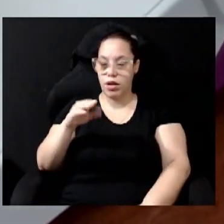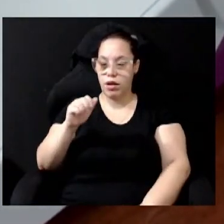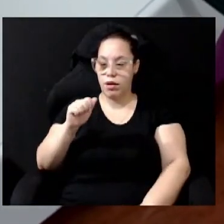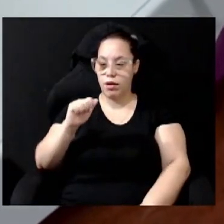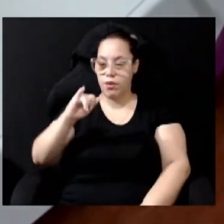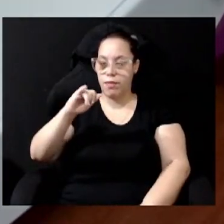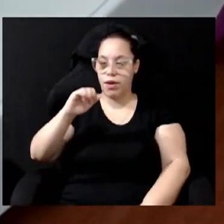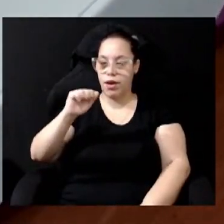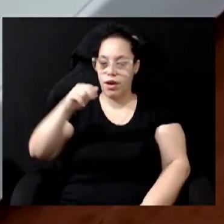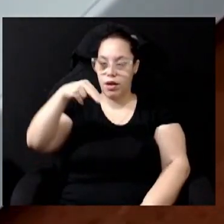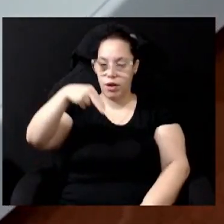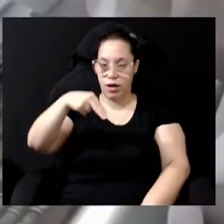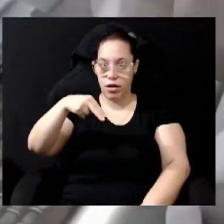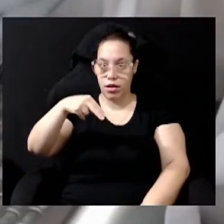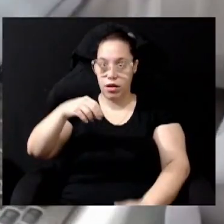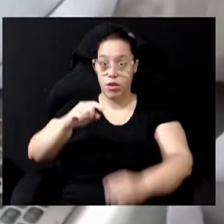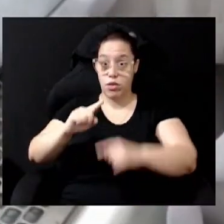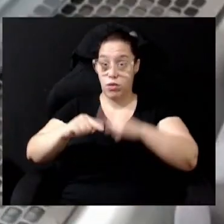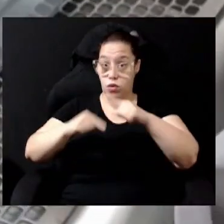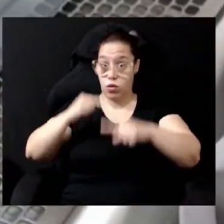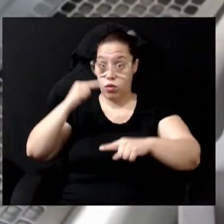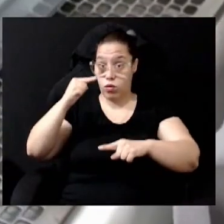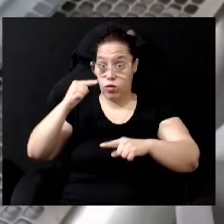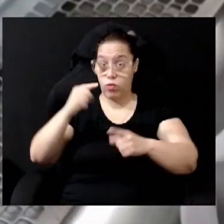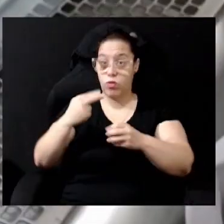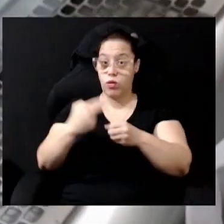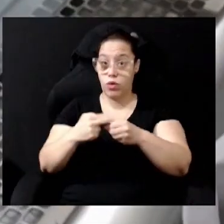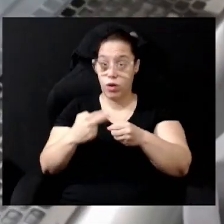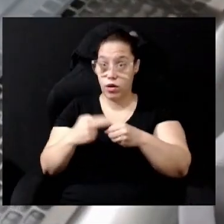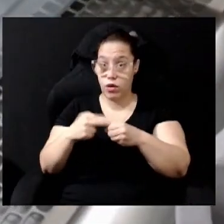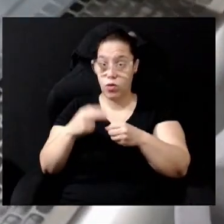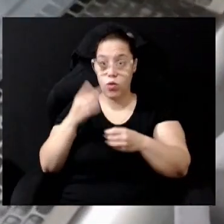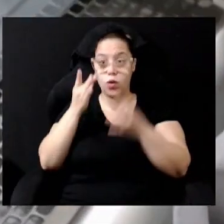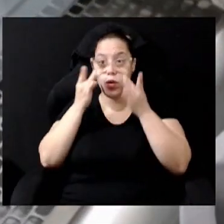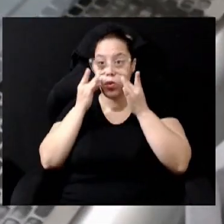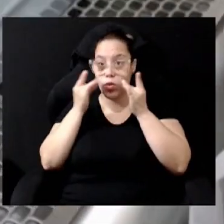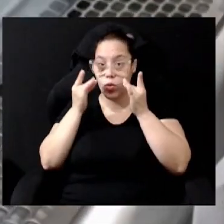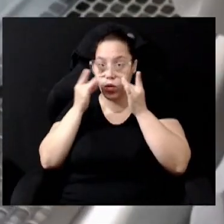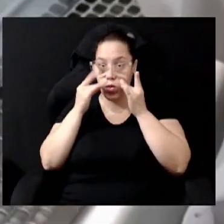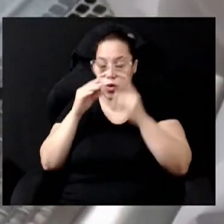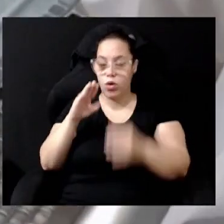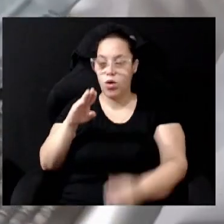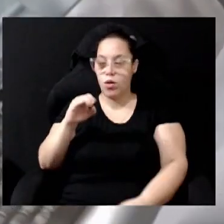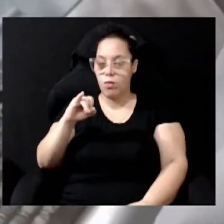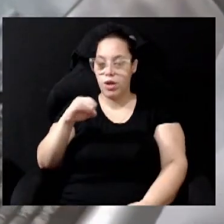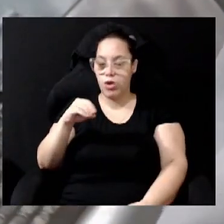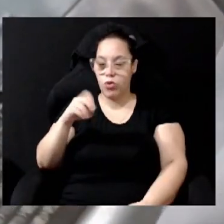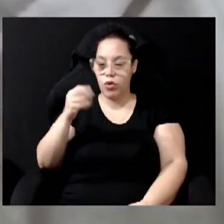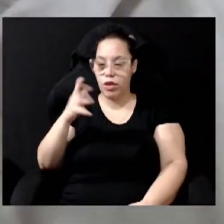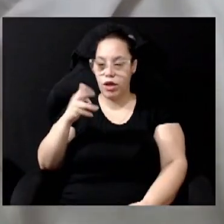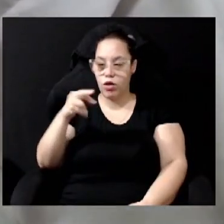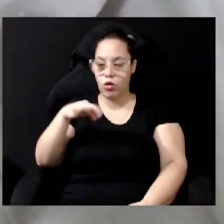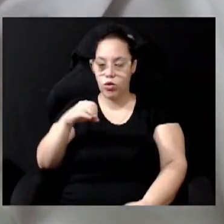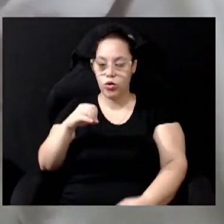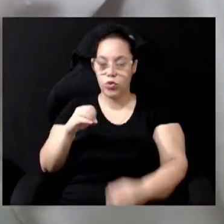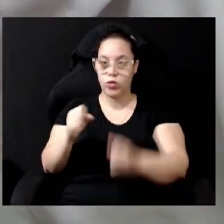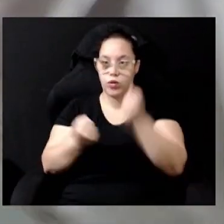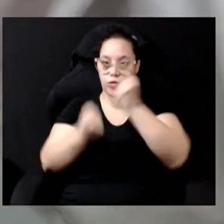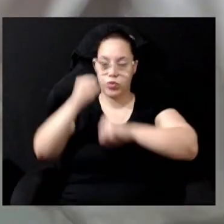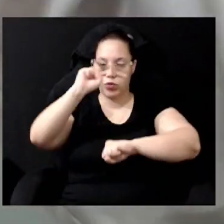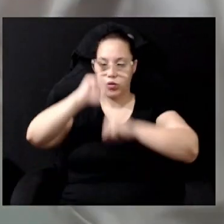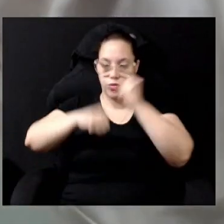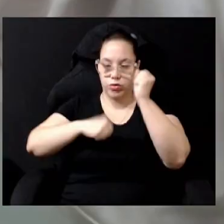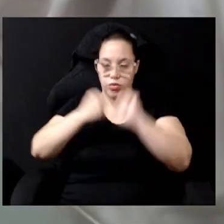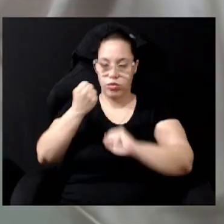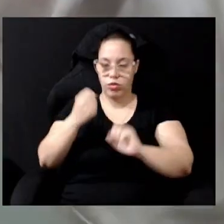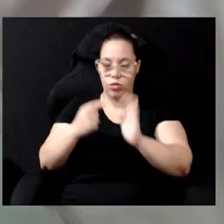uma startup localizada na Unicamp, focada em processos biotecnológicos industriais. Fundada em 2018